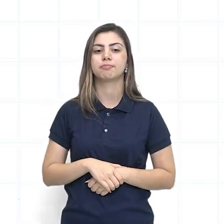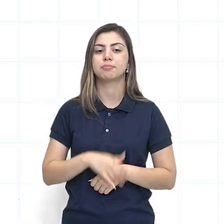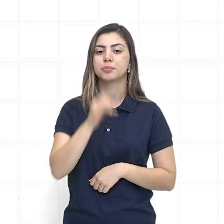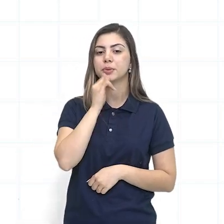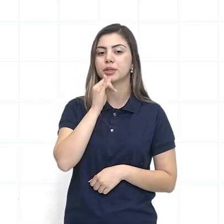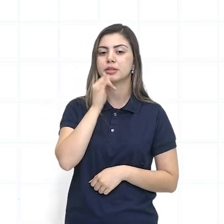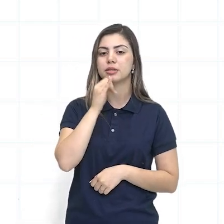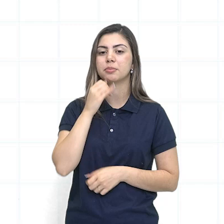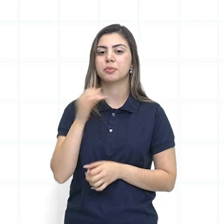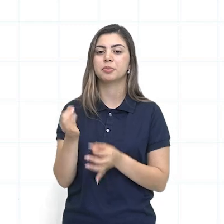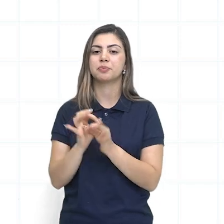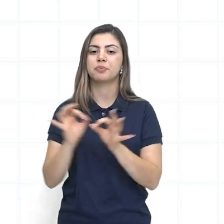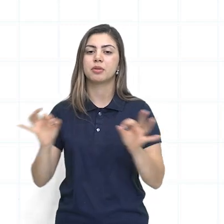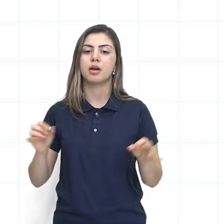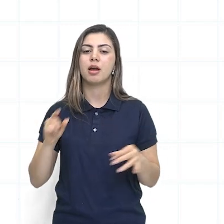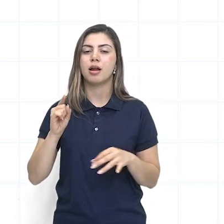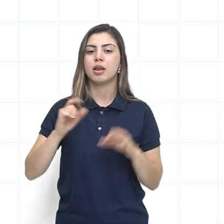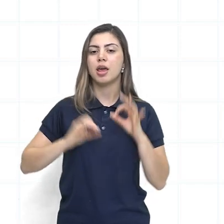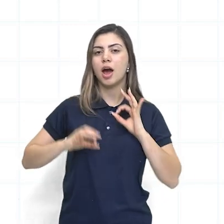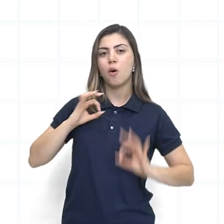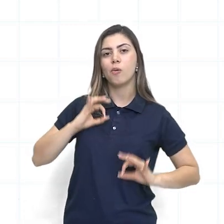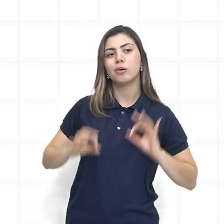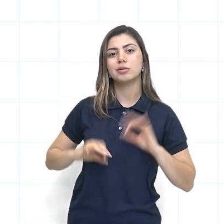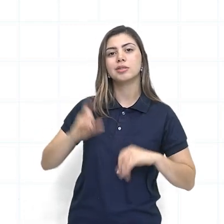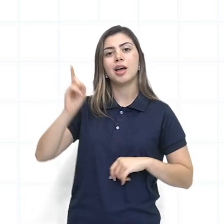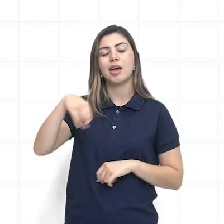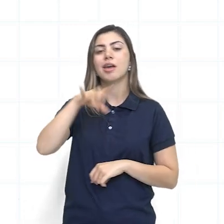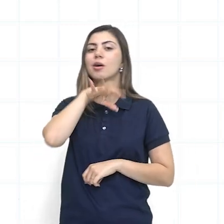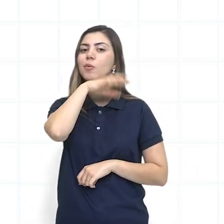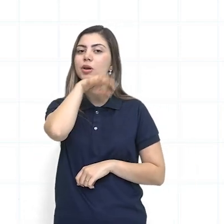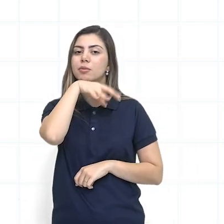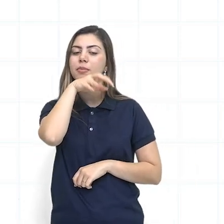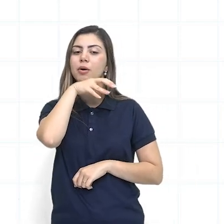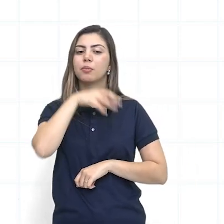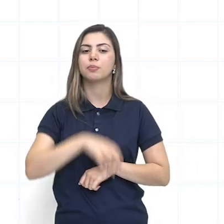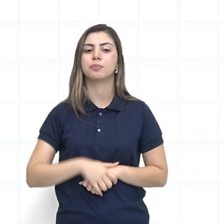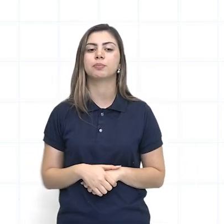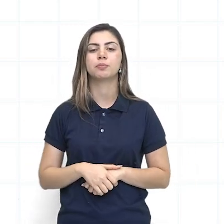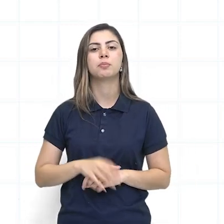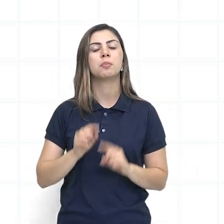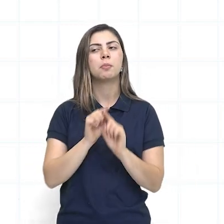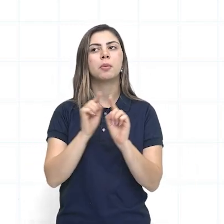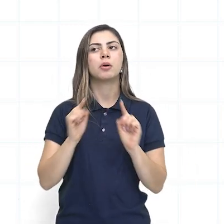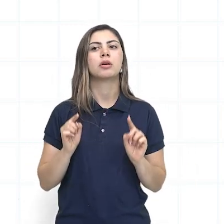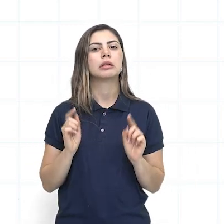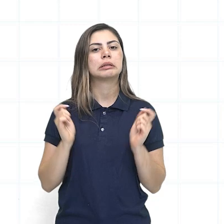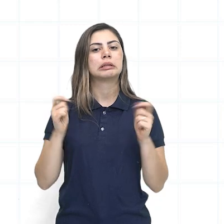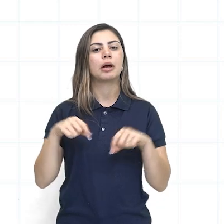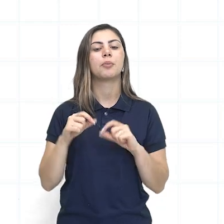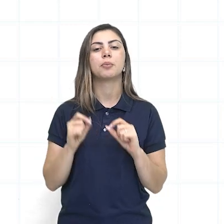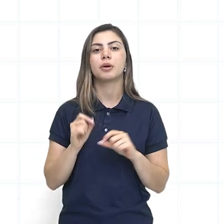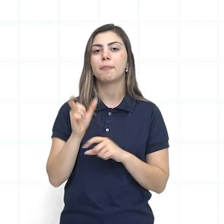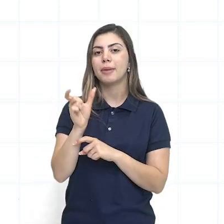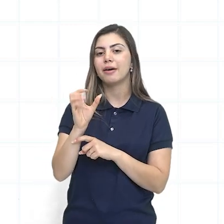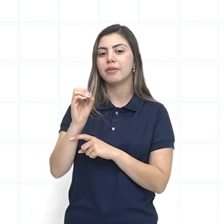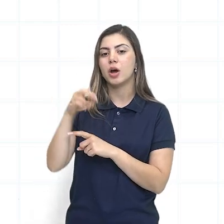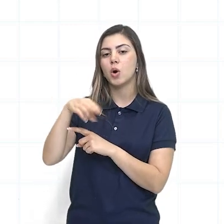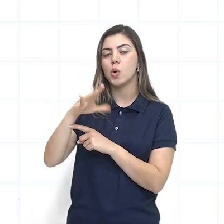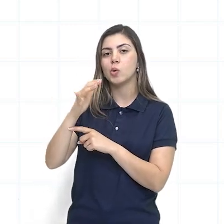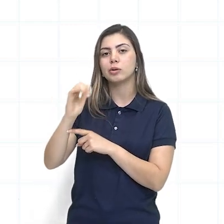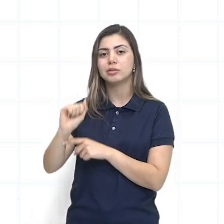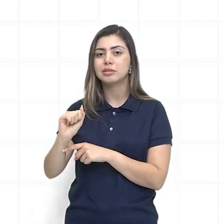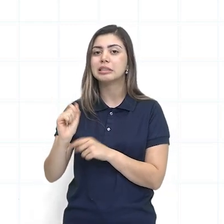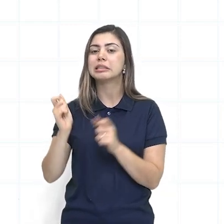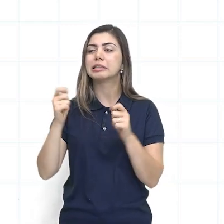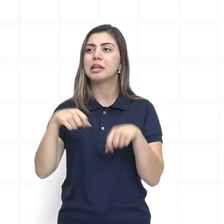onça, por exemplo, como animal. Mas eu posso dar também essa palavra onça, colocar